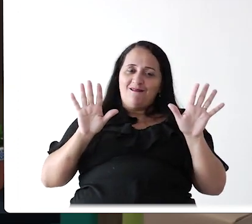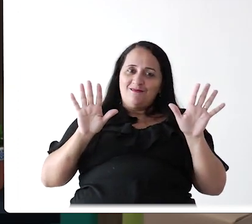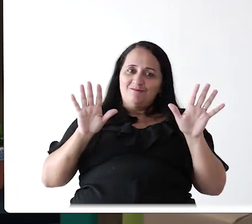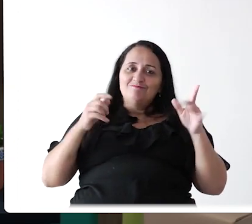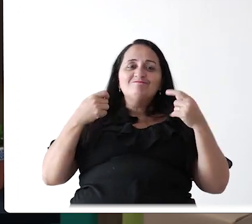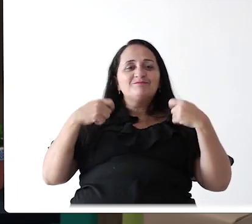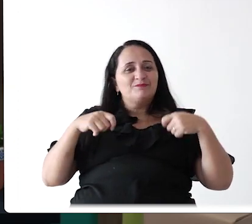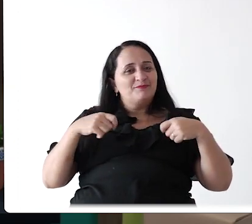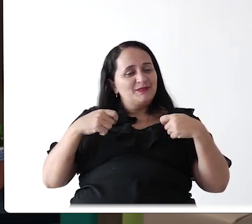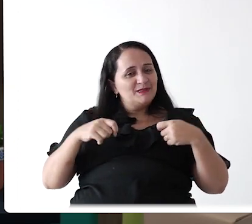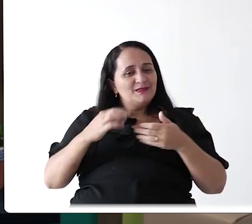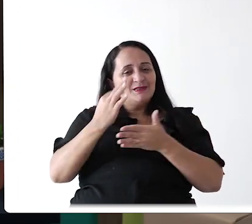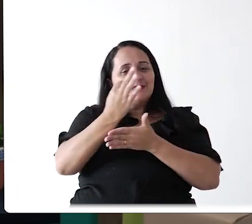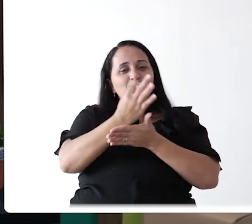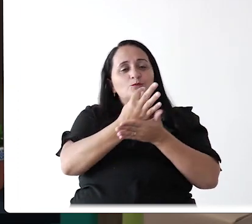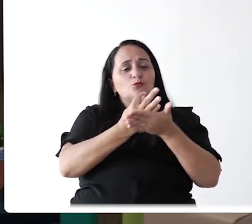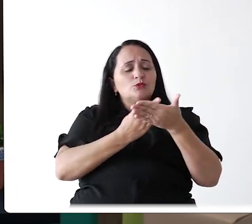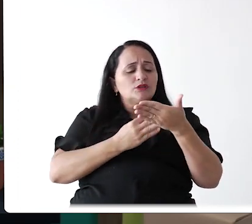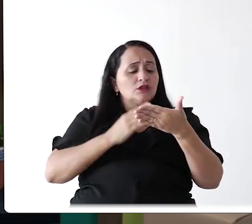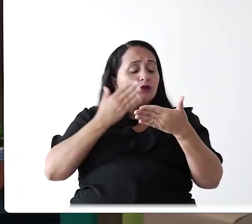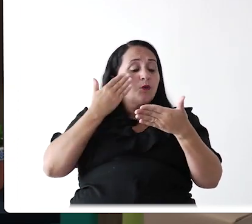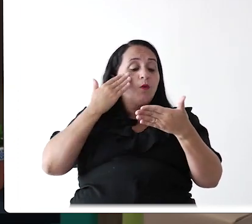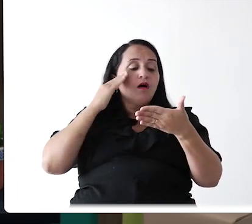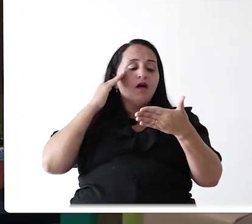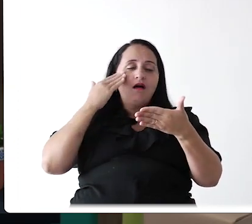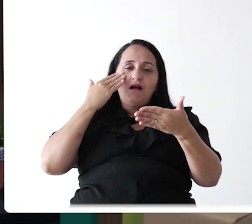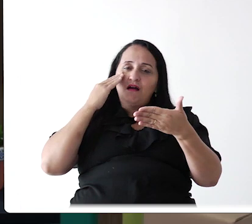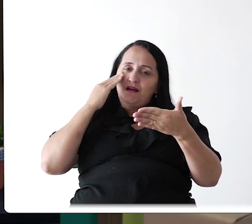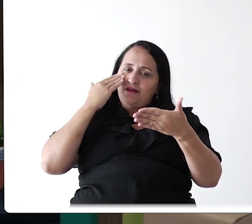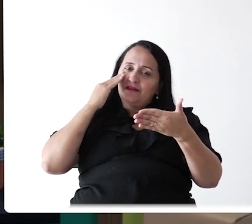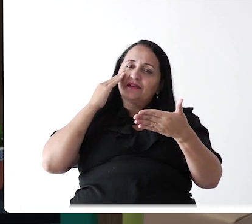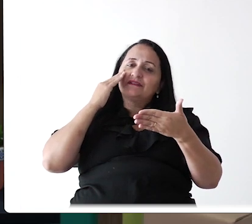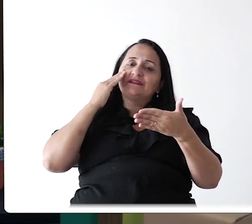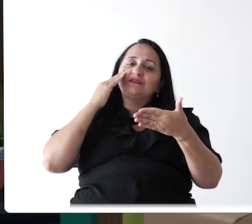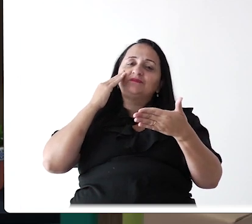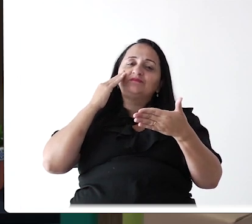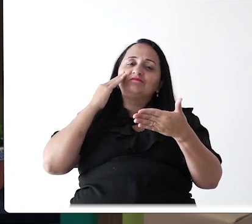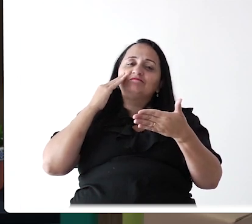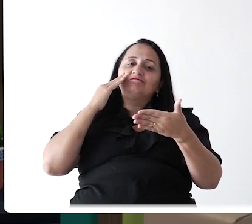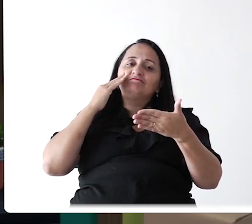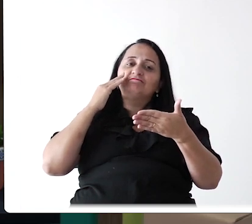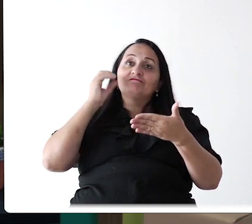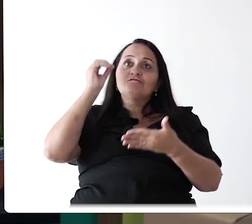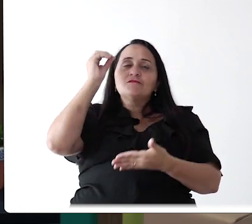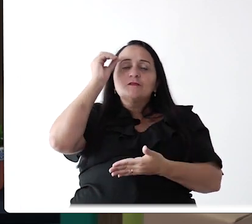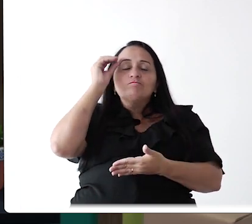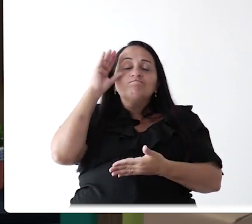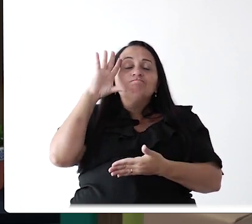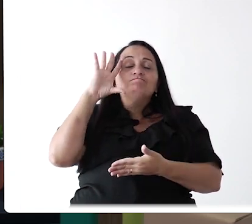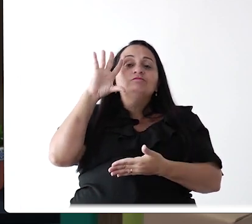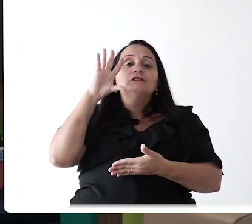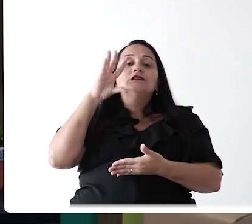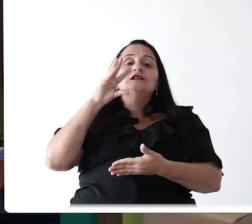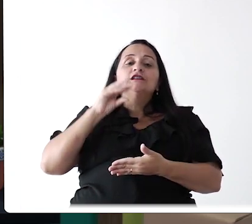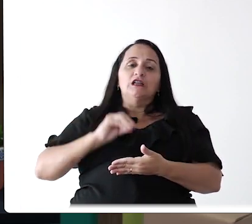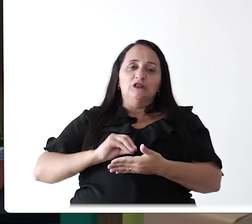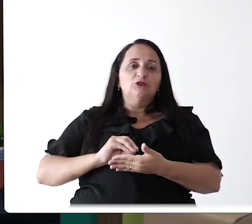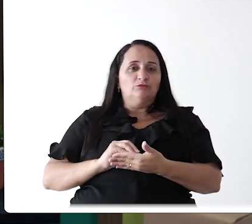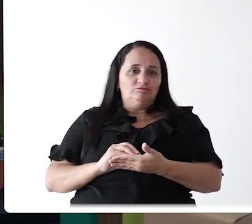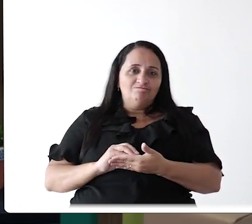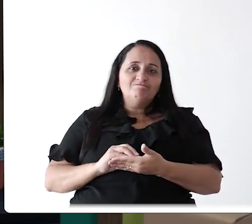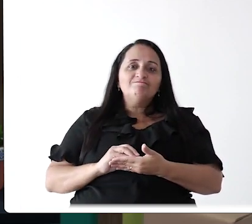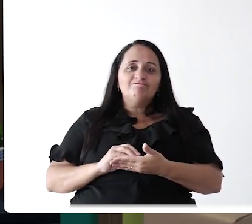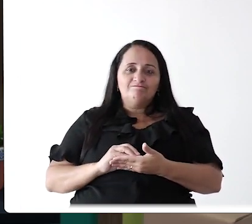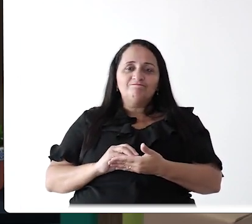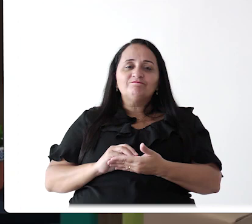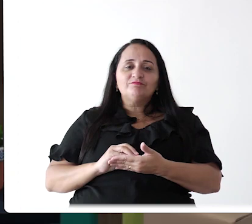vamos transmitir a mensagem de uma forma coerente. Então,